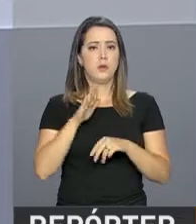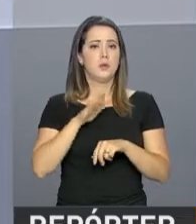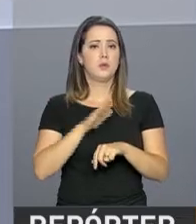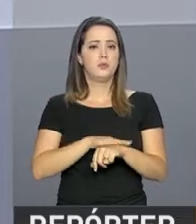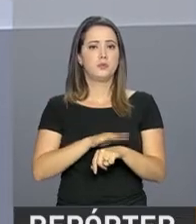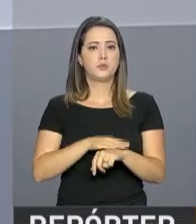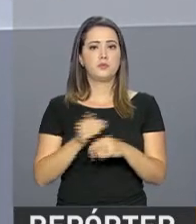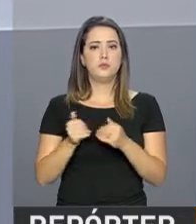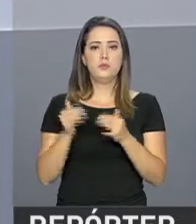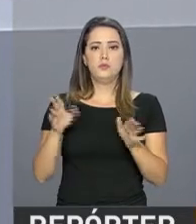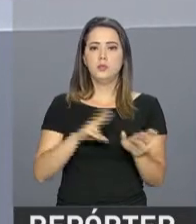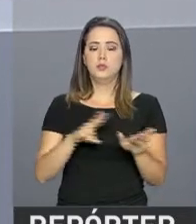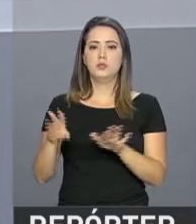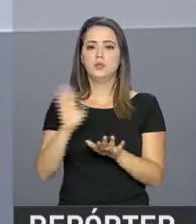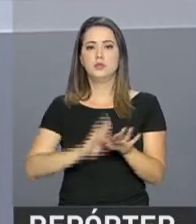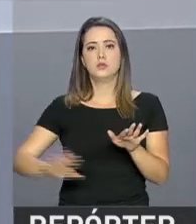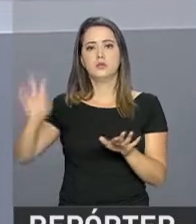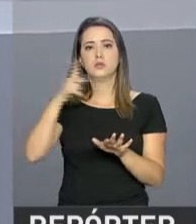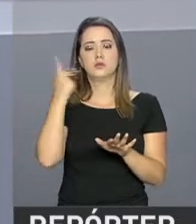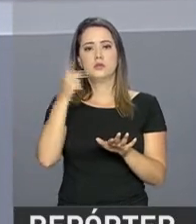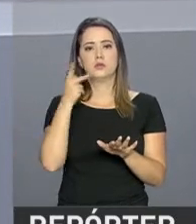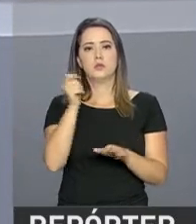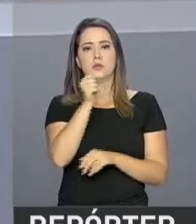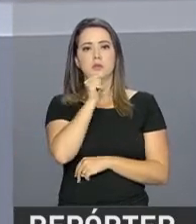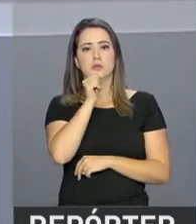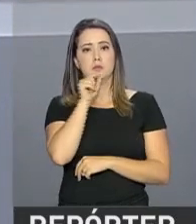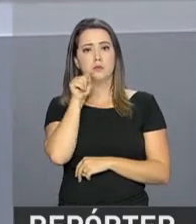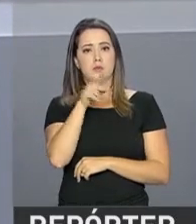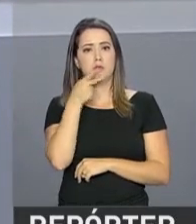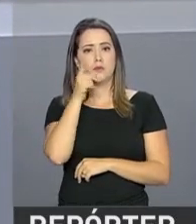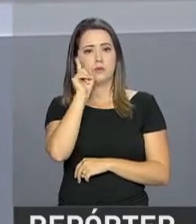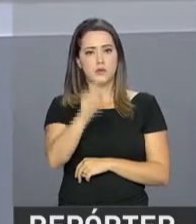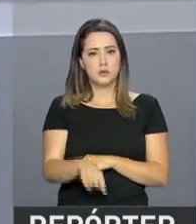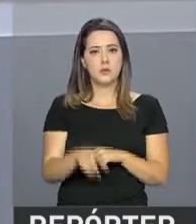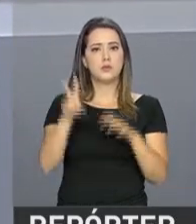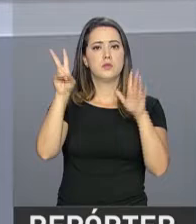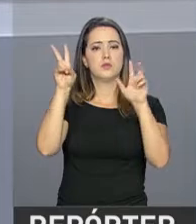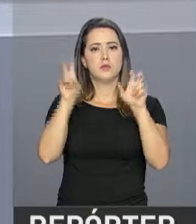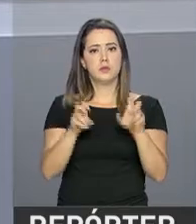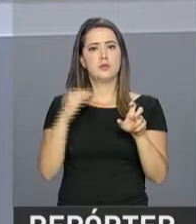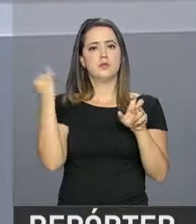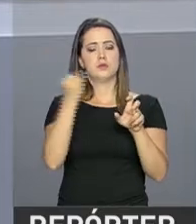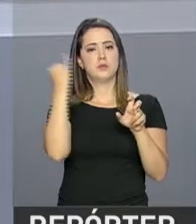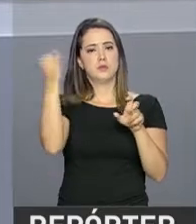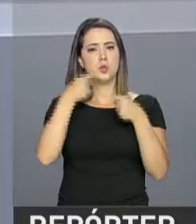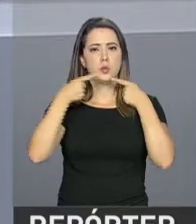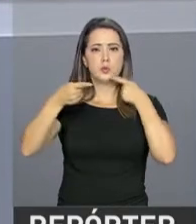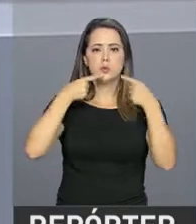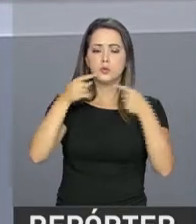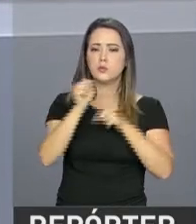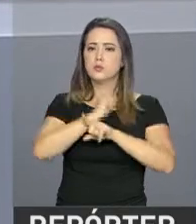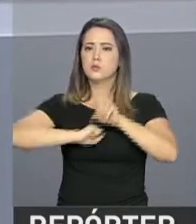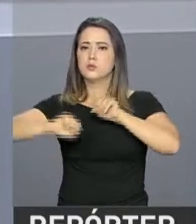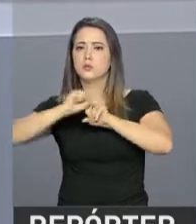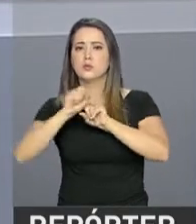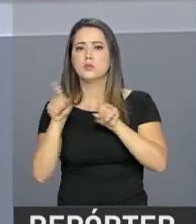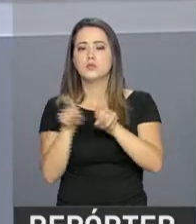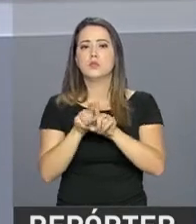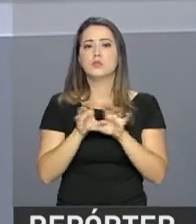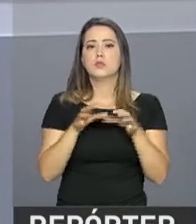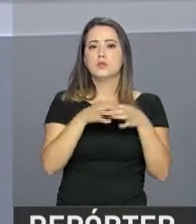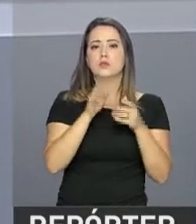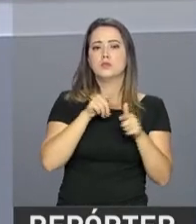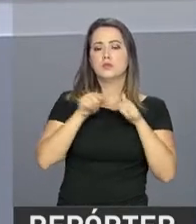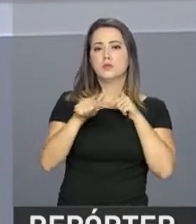pouco na abertura da Semana Nacional de Políticas sobre Drogas. Segundo ele, este é um tema que demanda diálogo com a sociedade civil e